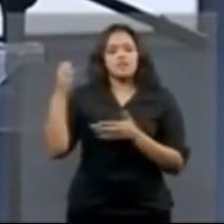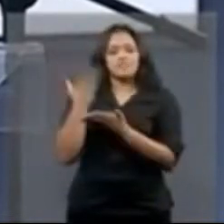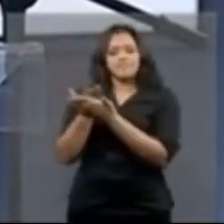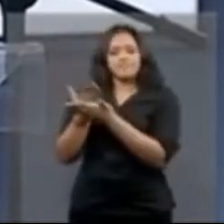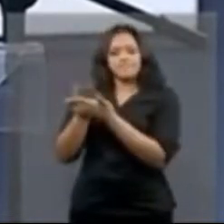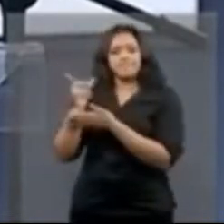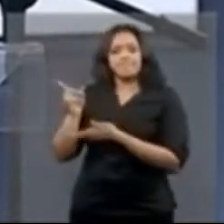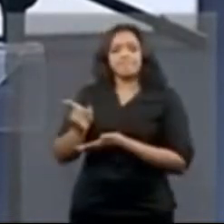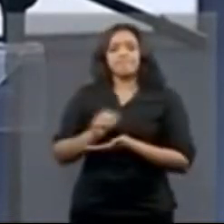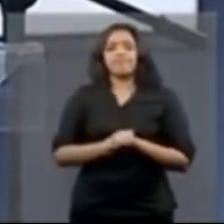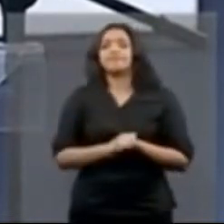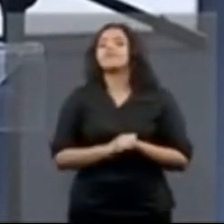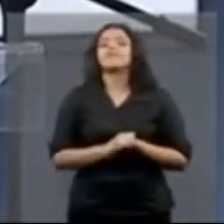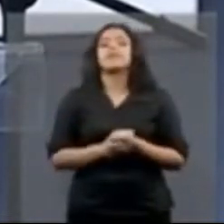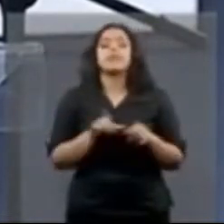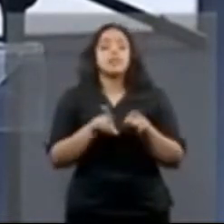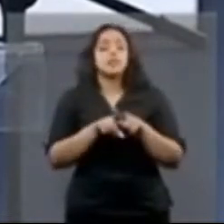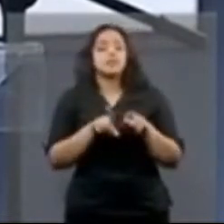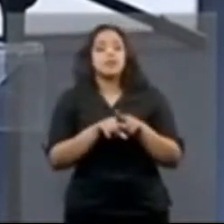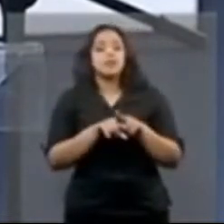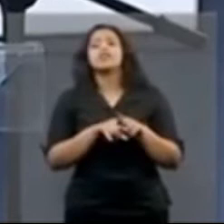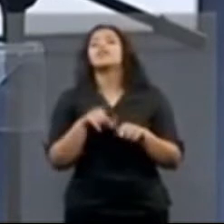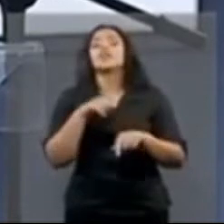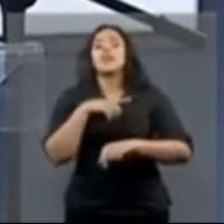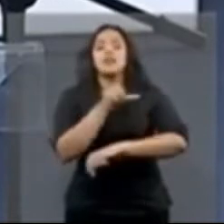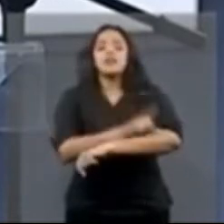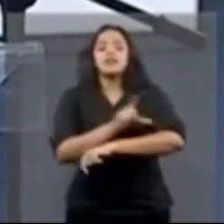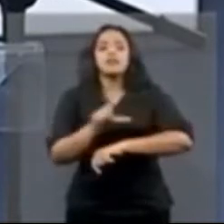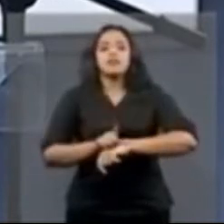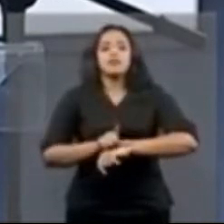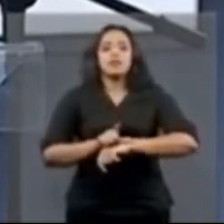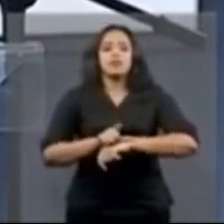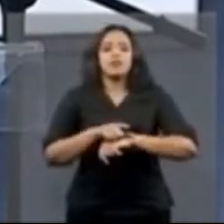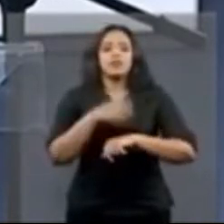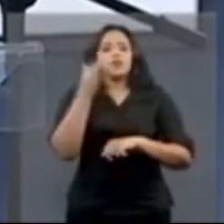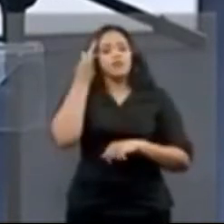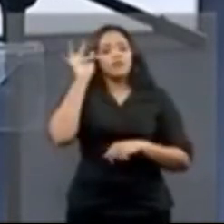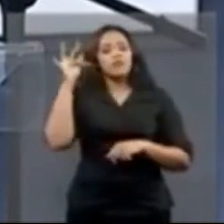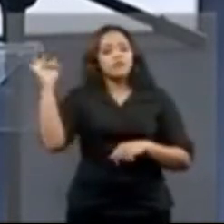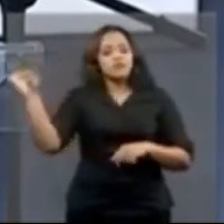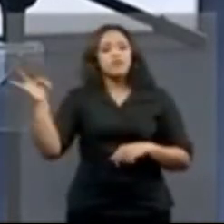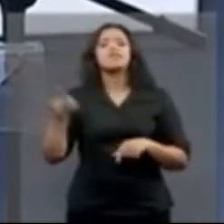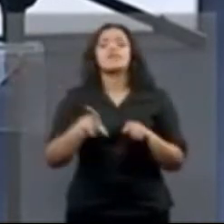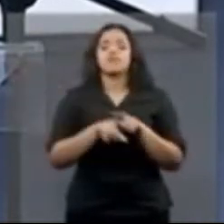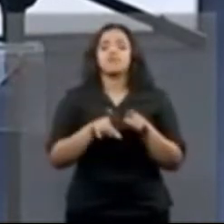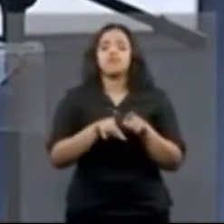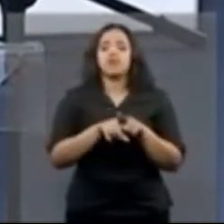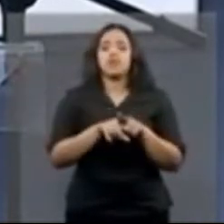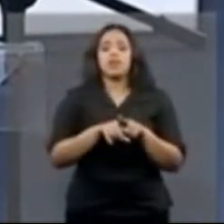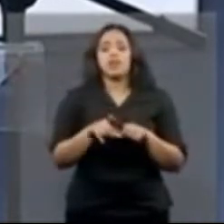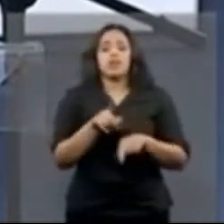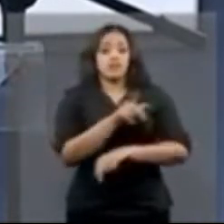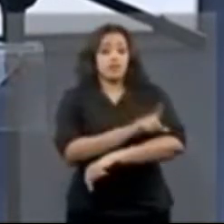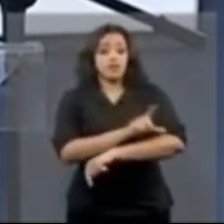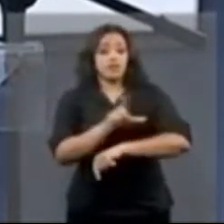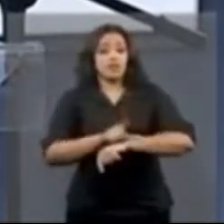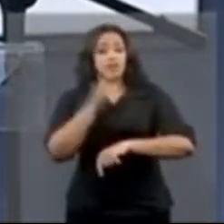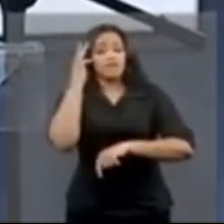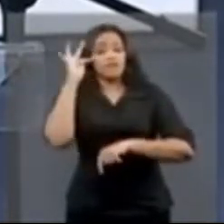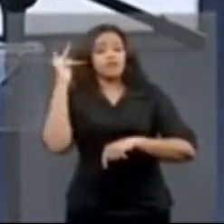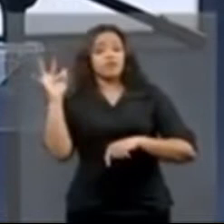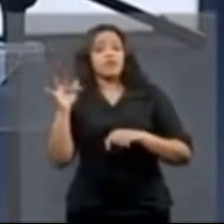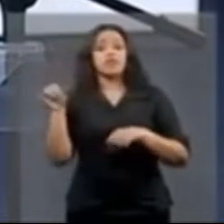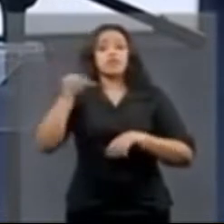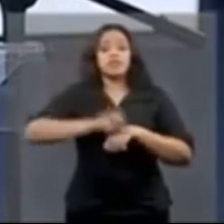teologia, licenciado em filosofia pela Universidade Federal do Paraná. Dom José Eduardo de Oliveira e Silva é licenciado em filosofia pelo